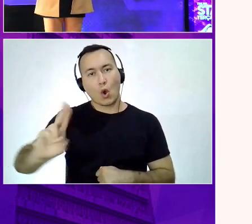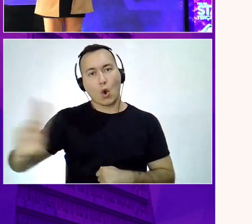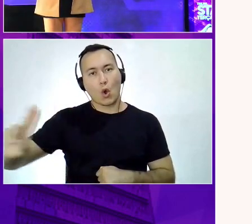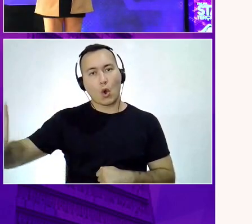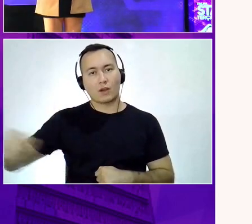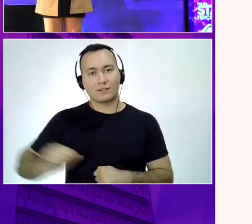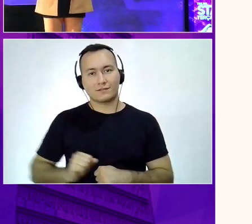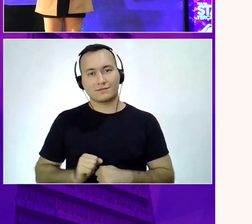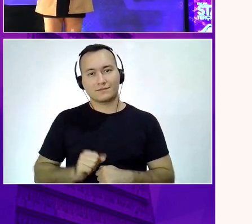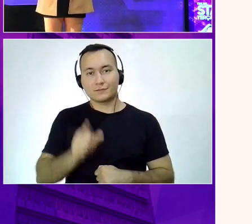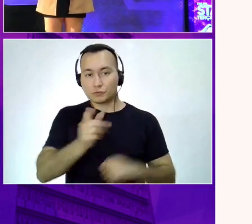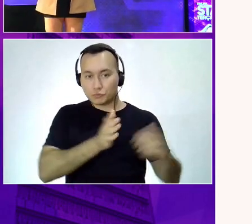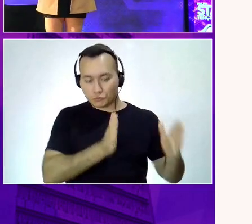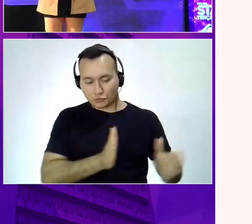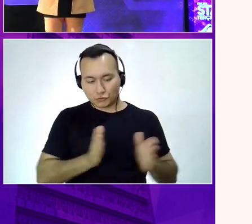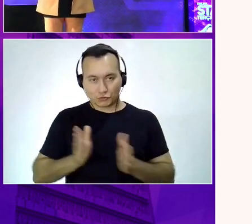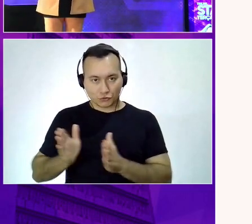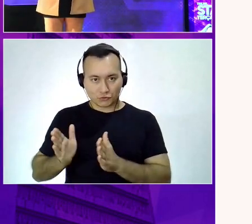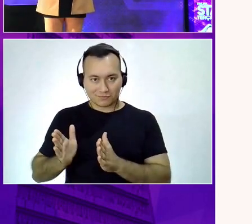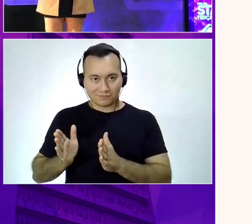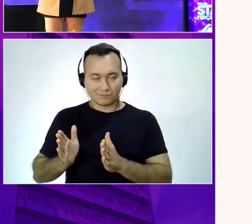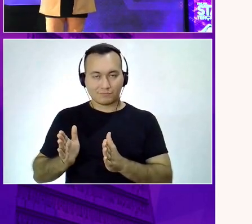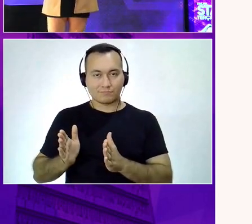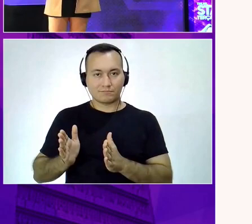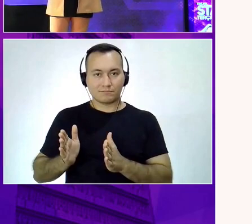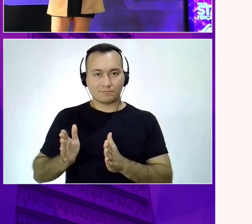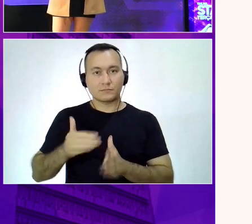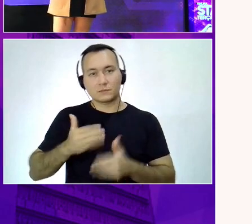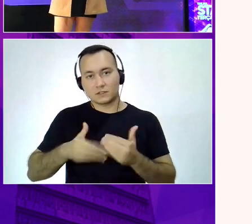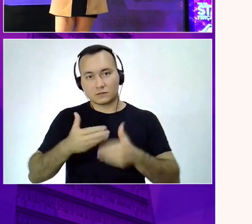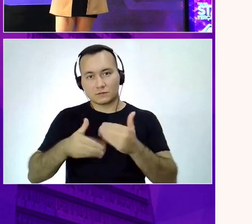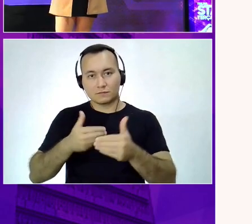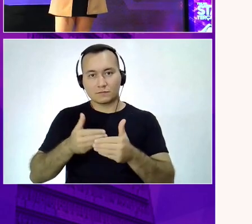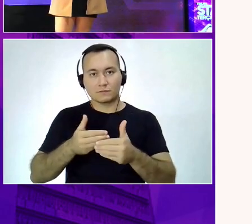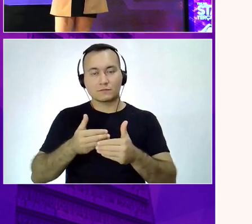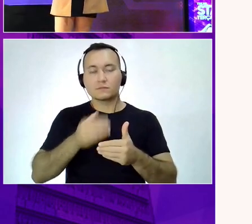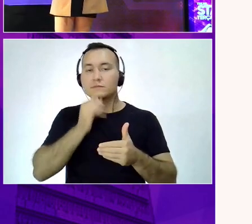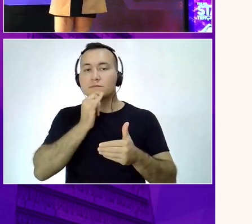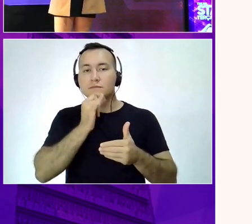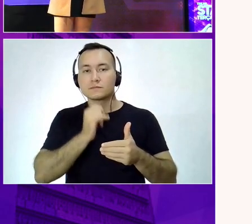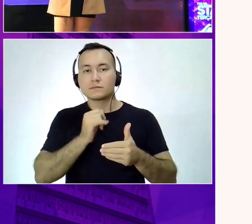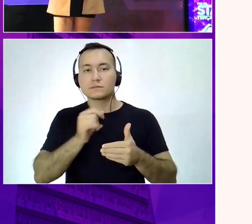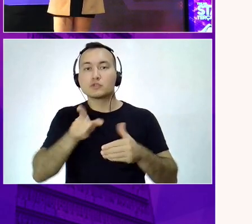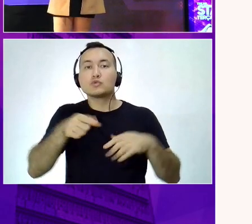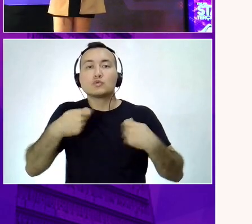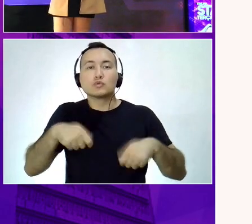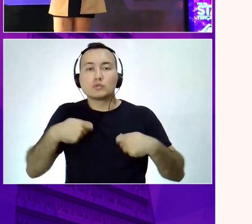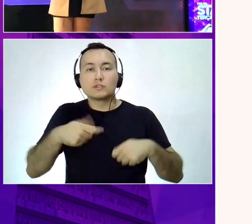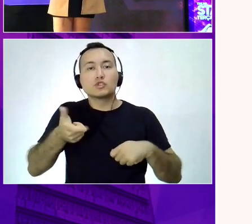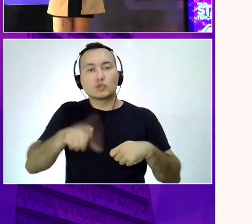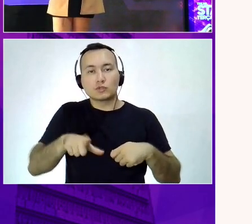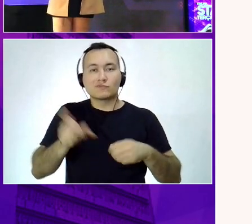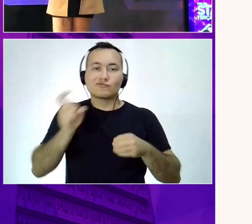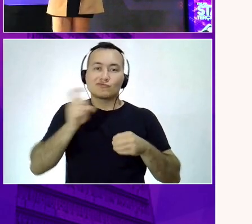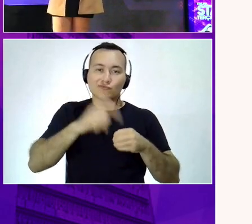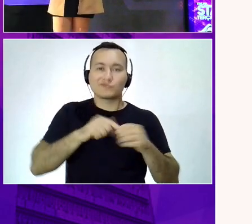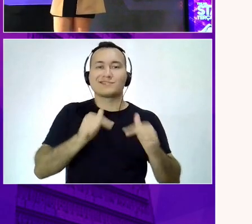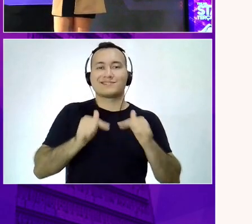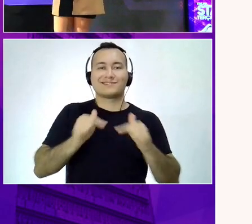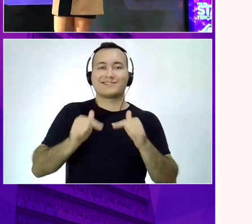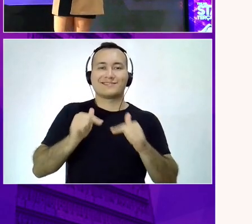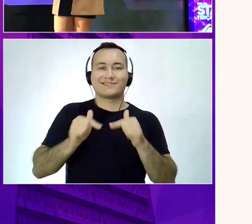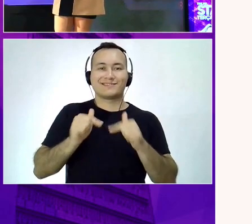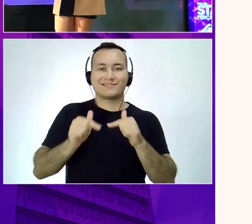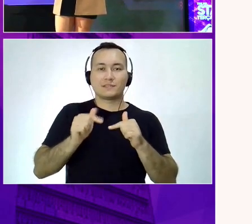informações. E isso é feito para que valha mais a pena. Imagina se cada vez que você precisa obter uma informação, você precisa fazer uma requisição. O